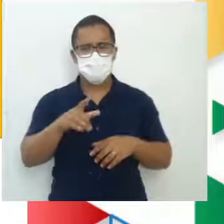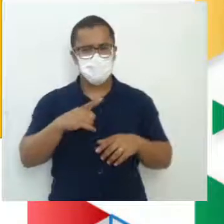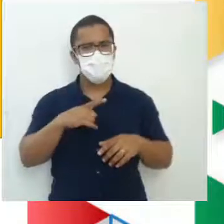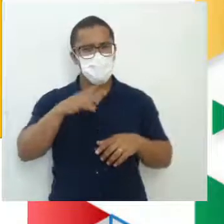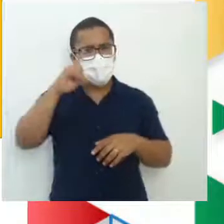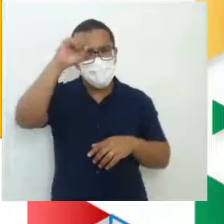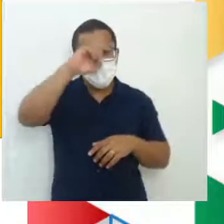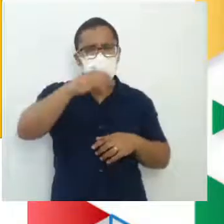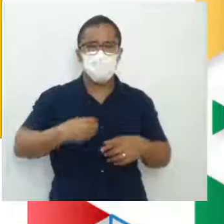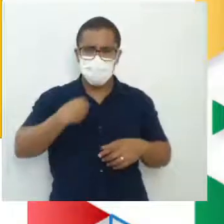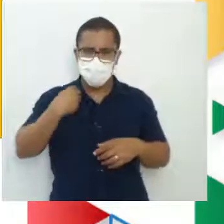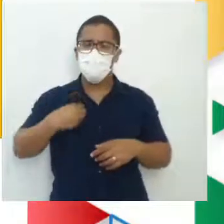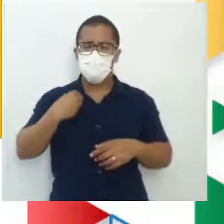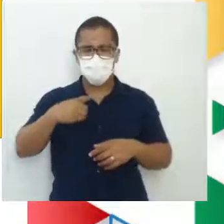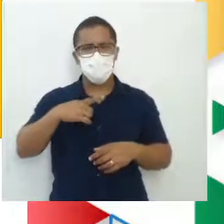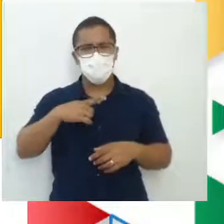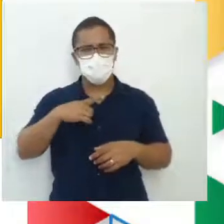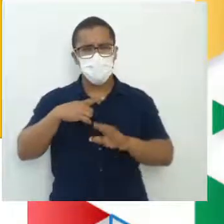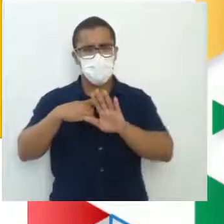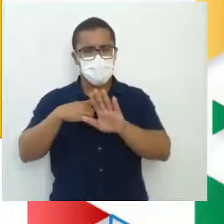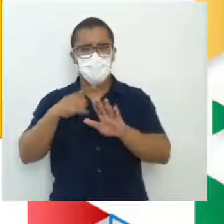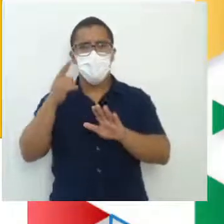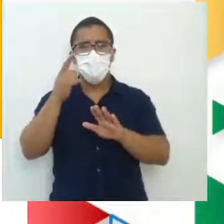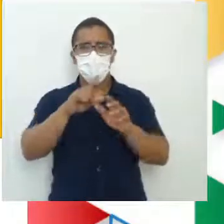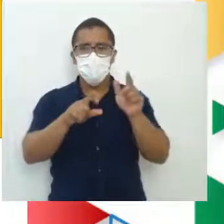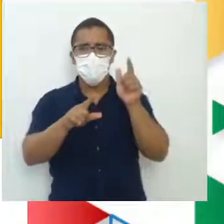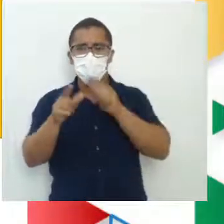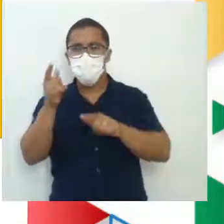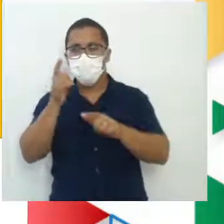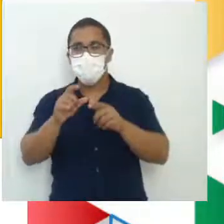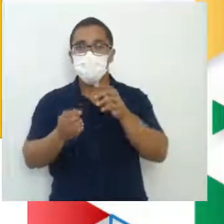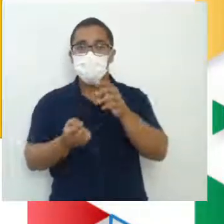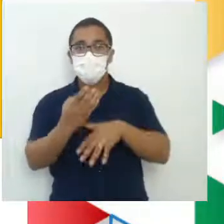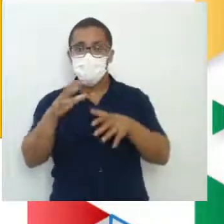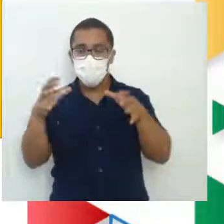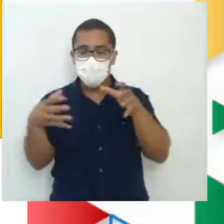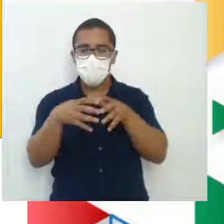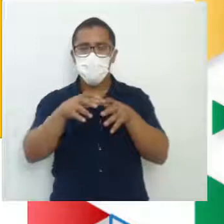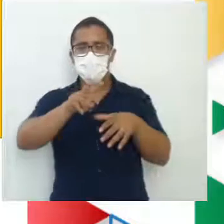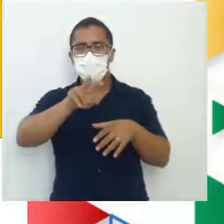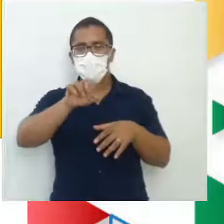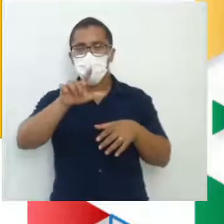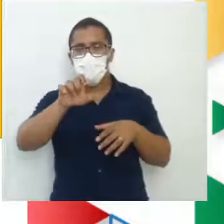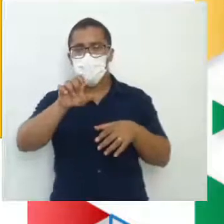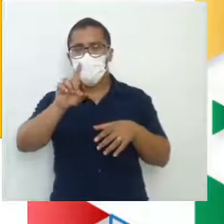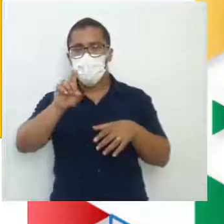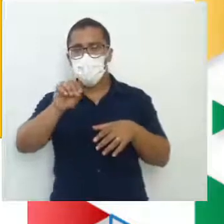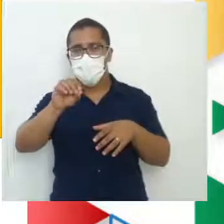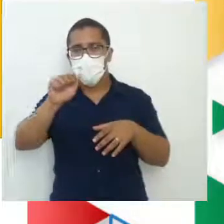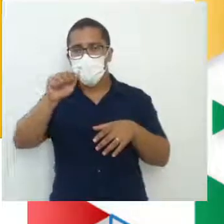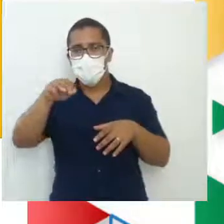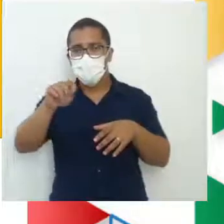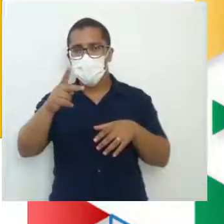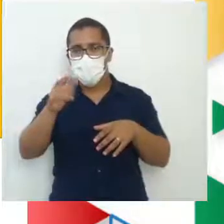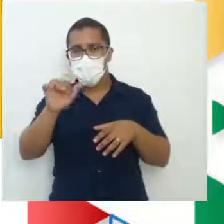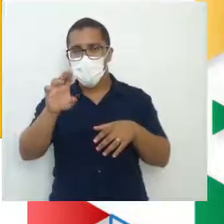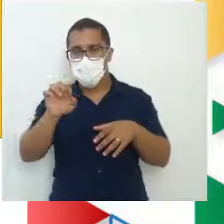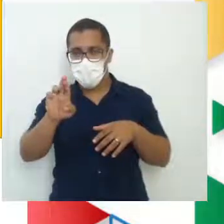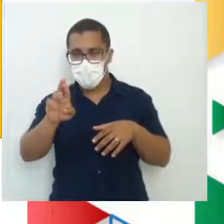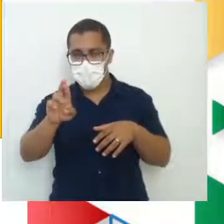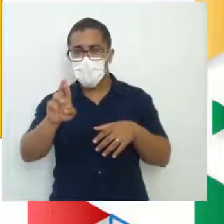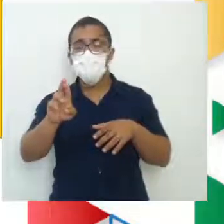e suas realizações. A realização de fundar o Vale do Amanhecer, essa doutrina, mais uma vez, que eu